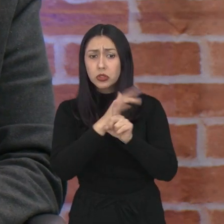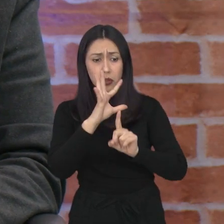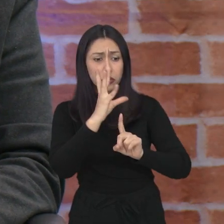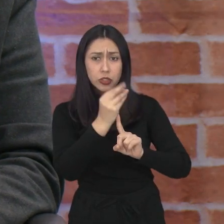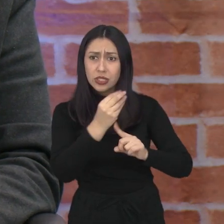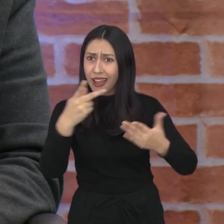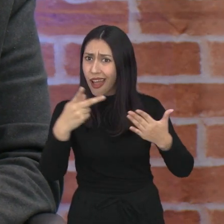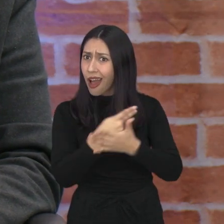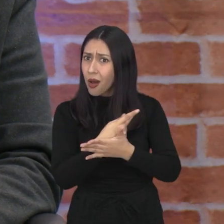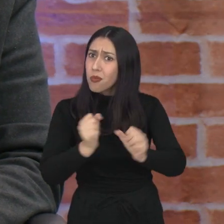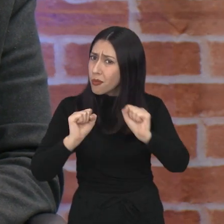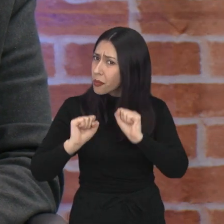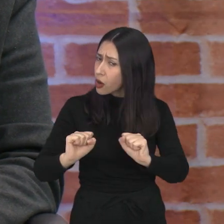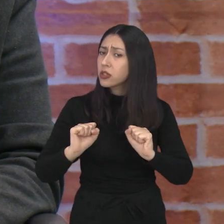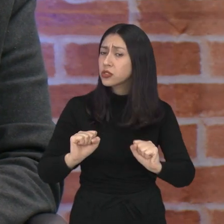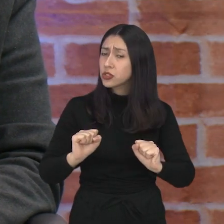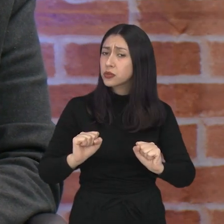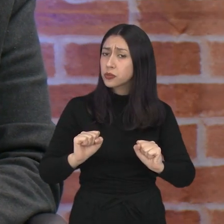errar. Porque